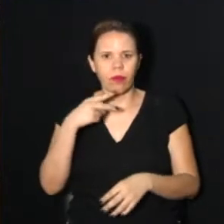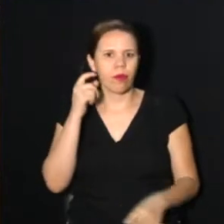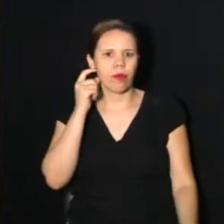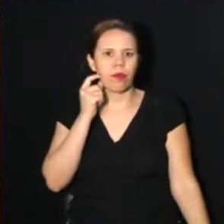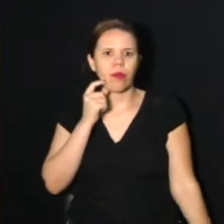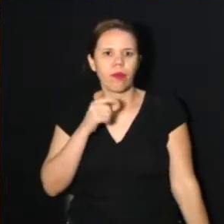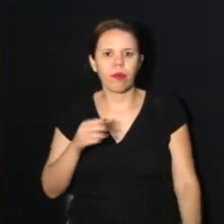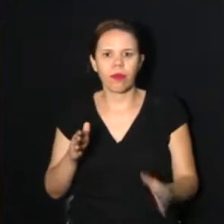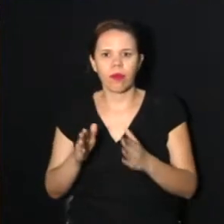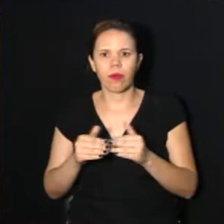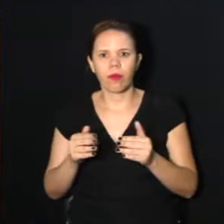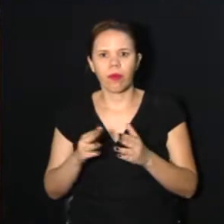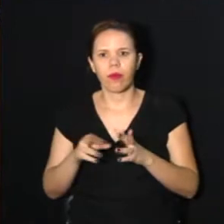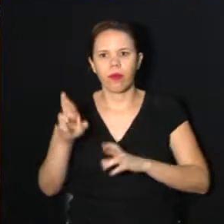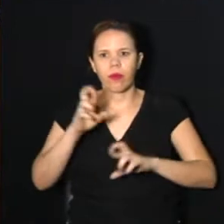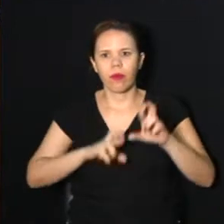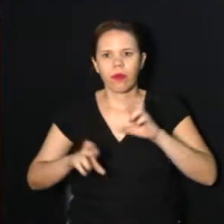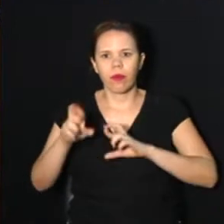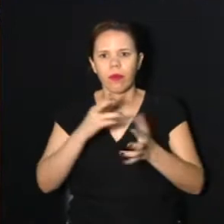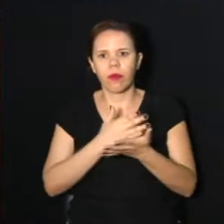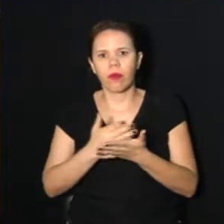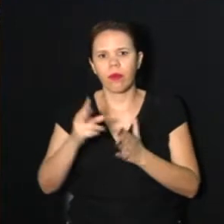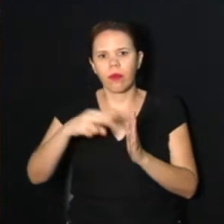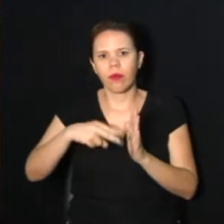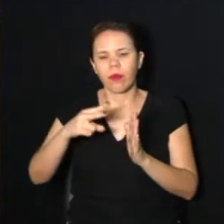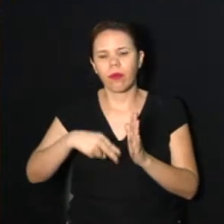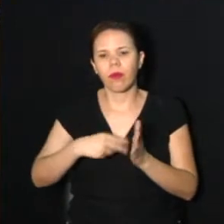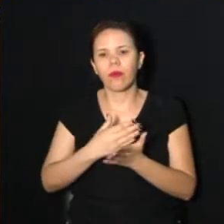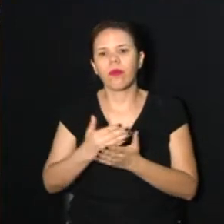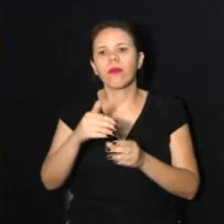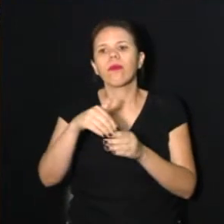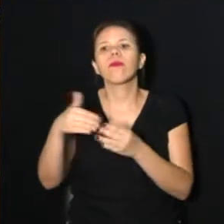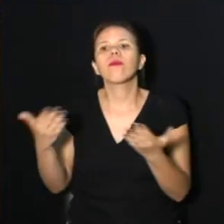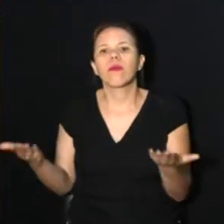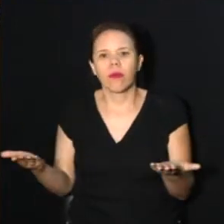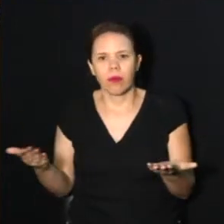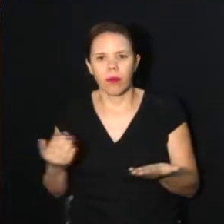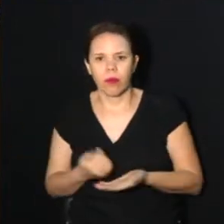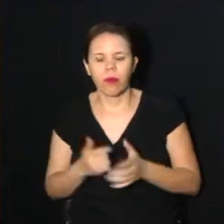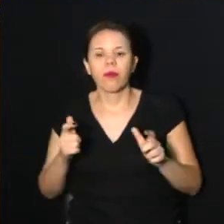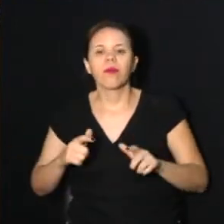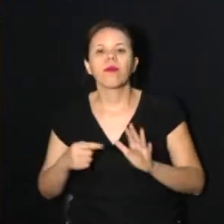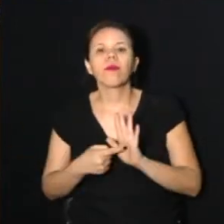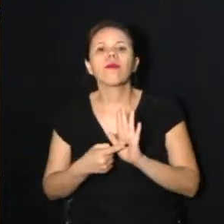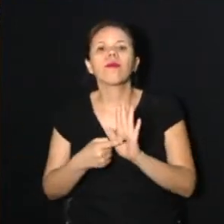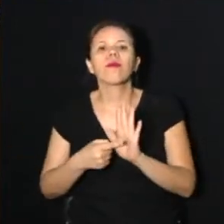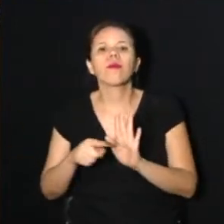pediu vistas ou iniciava-se o processo de votação? Onde está o item 1?